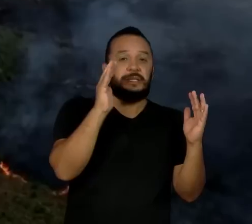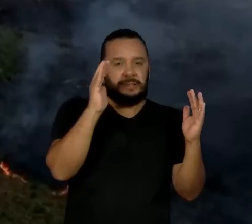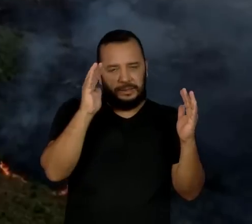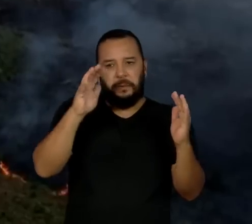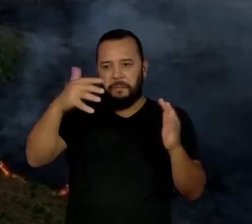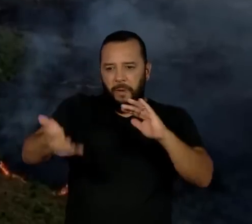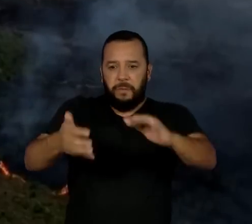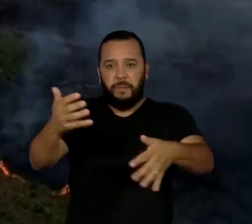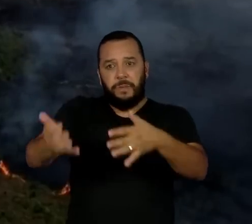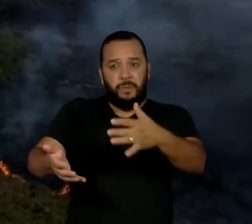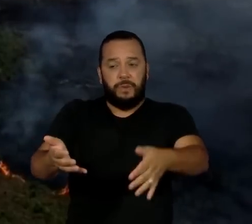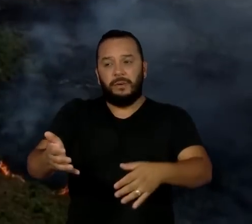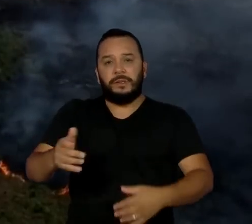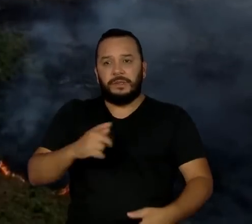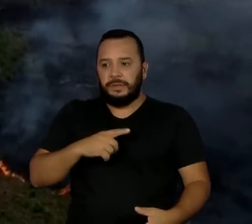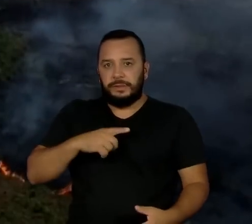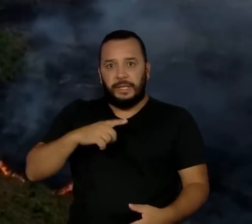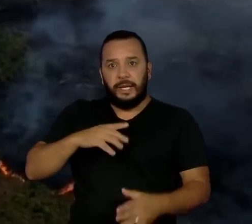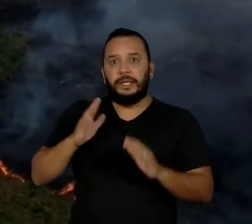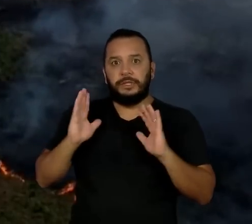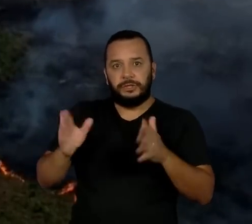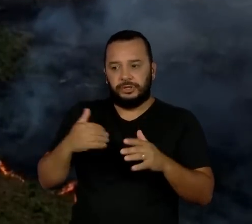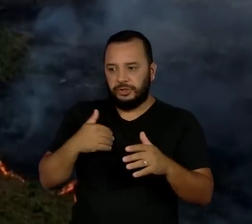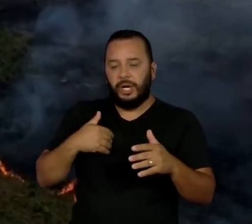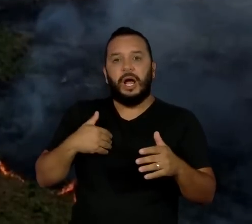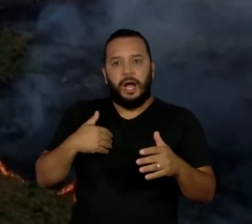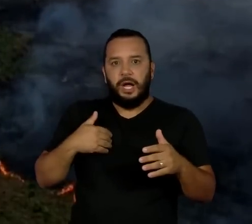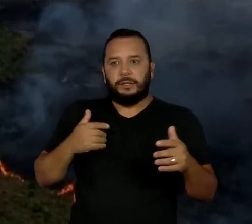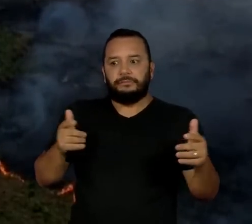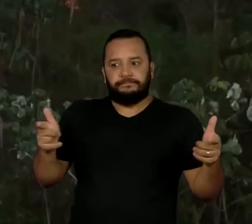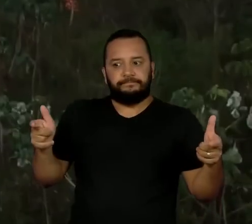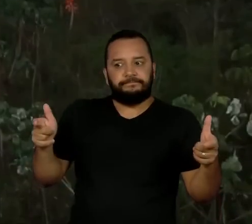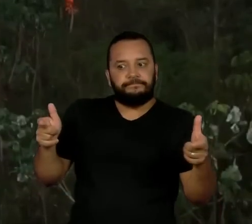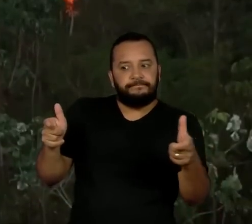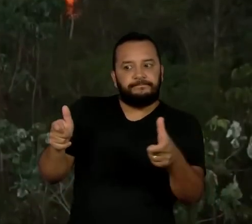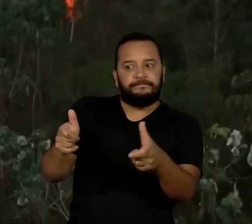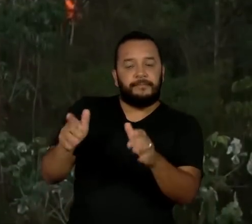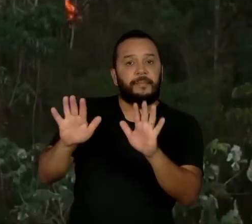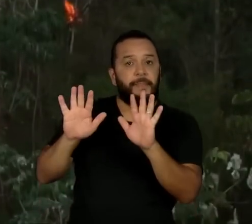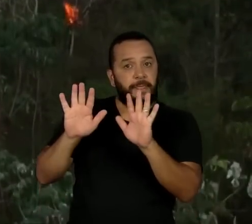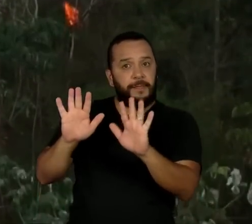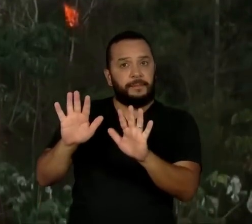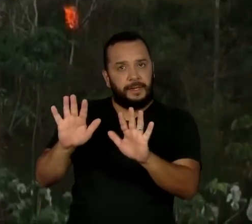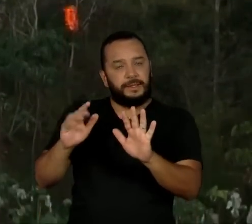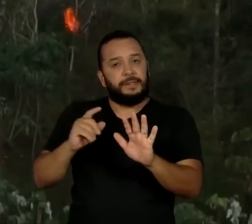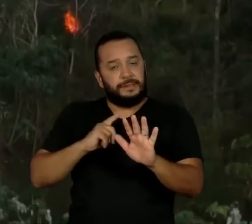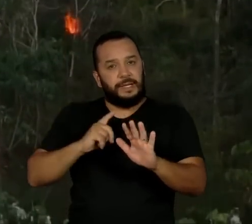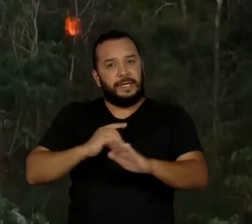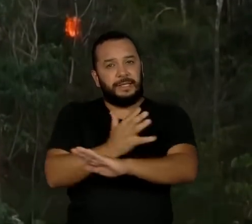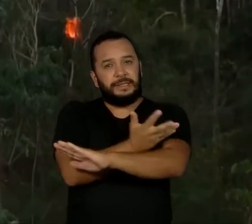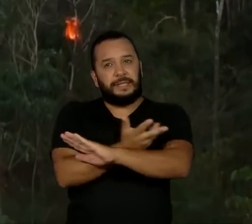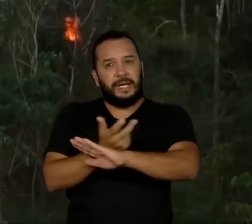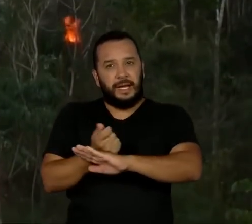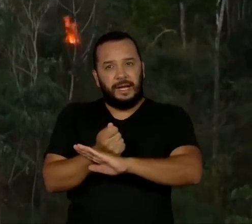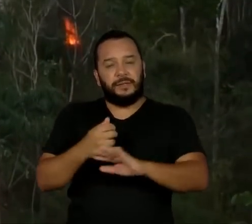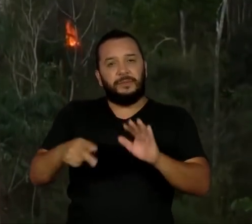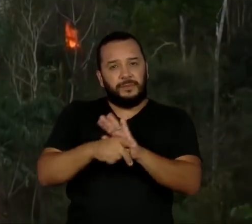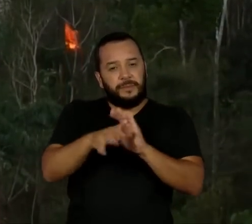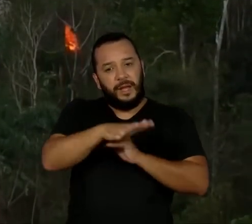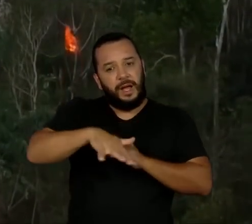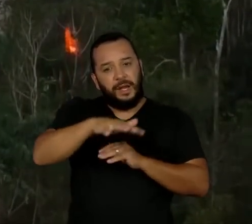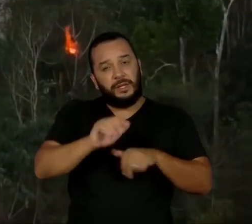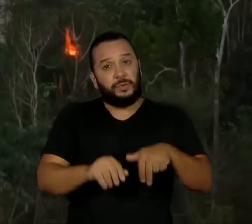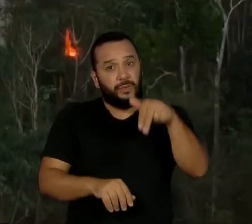redução, mas esse desmatamento continua alto e bem resistente, especialmente na porção norte do Cerrado. Para a gente combater esse